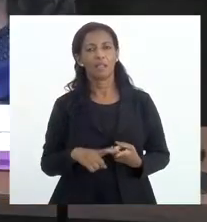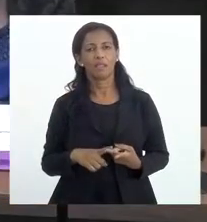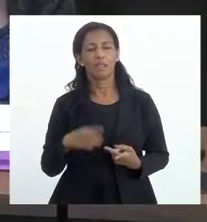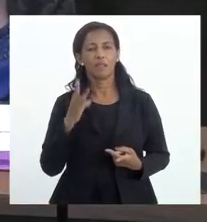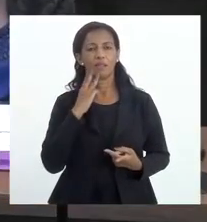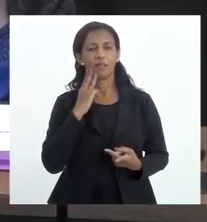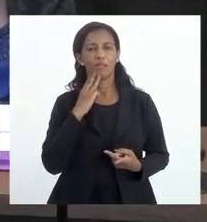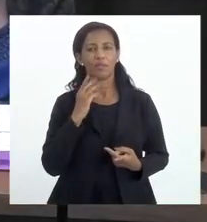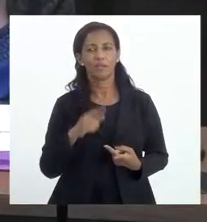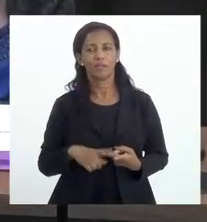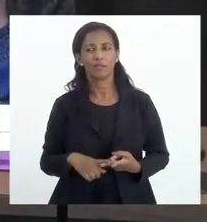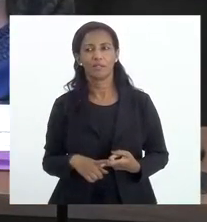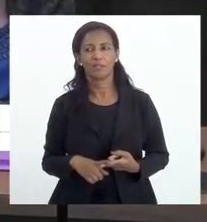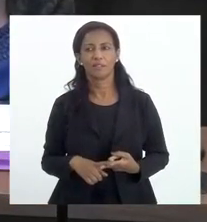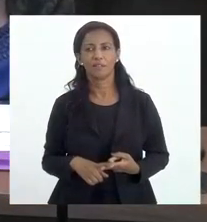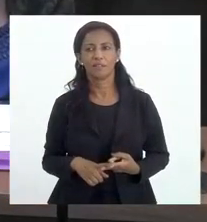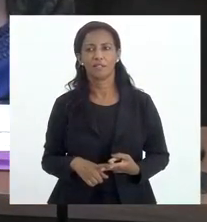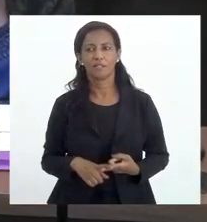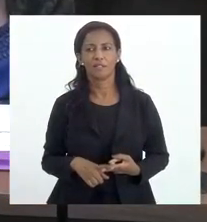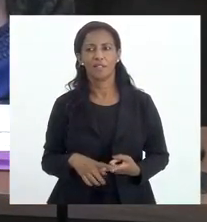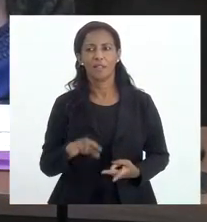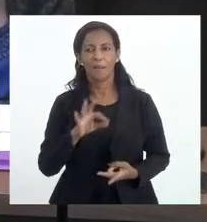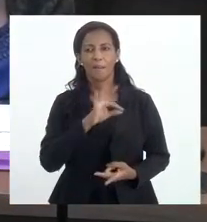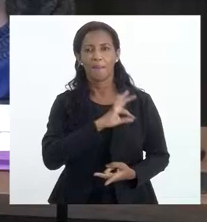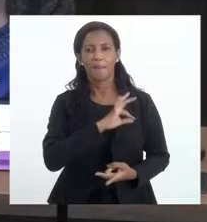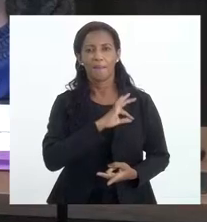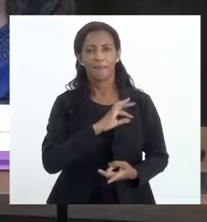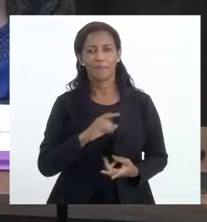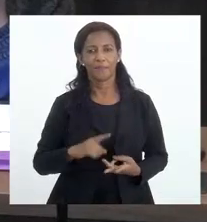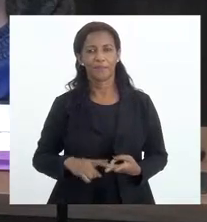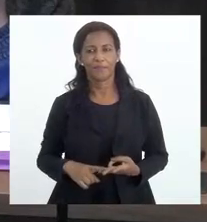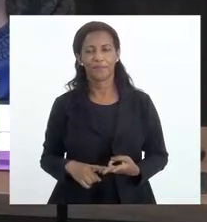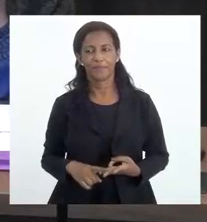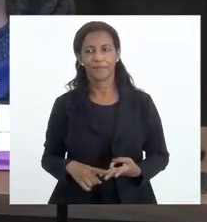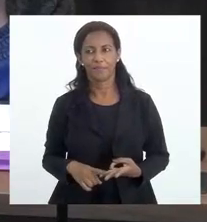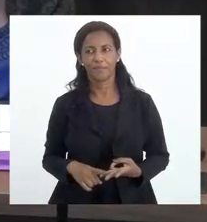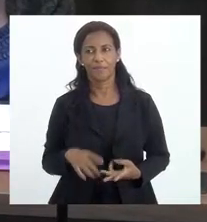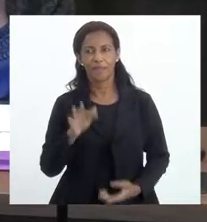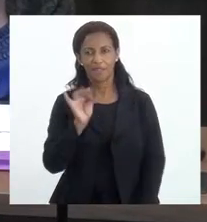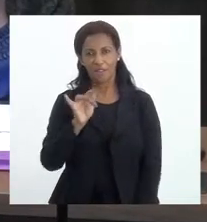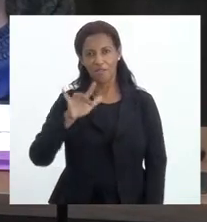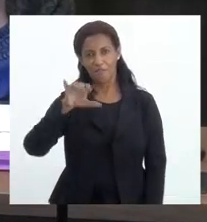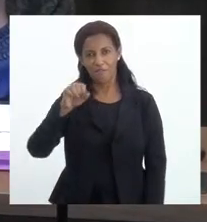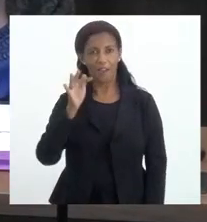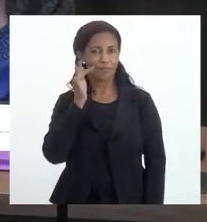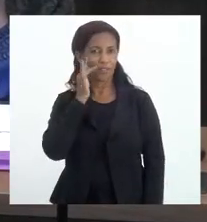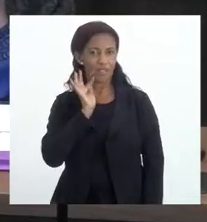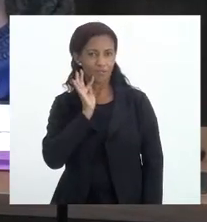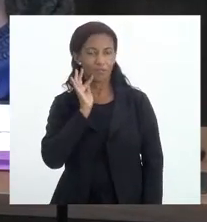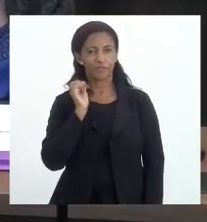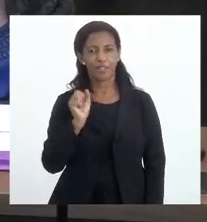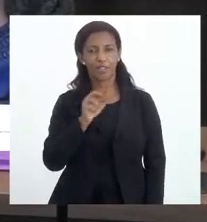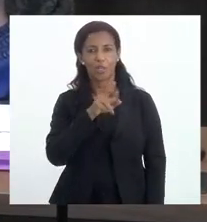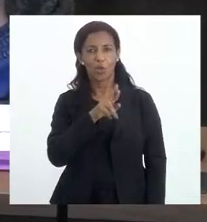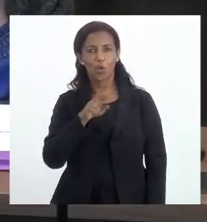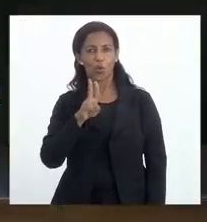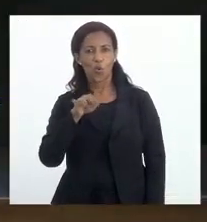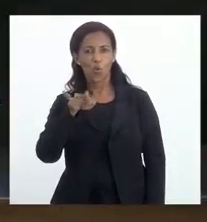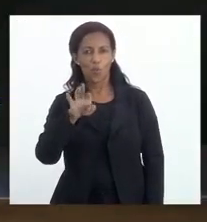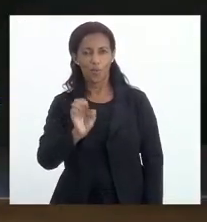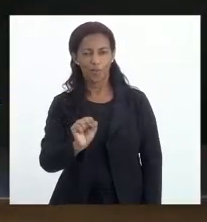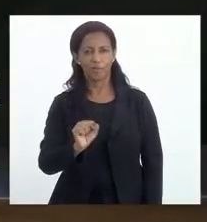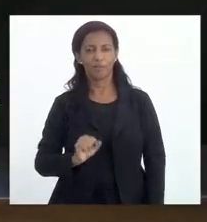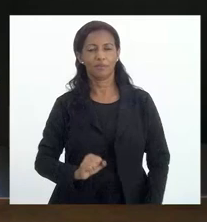deputado Valdeque Carneiro, deputada Marta Rocha, deputado Flávio Serafini, deputado Rubens